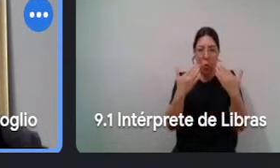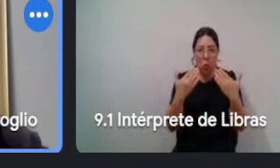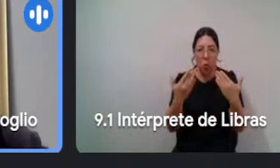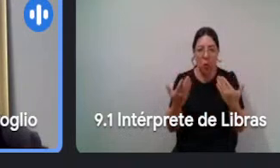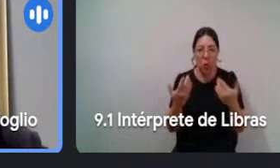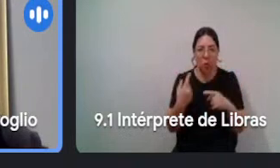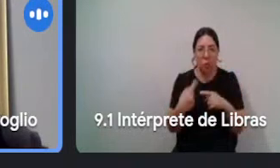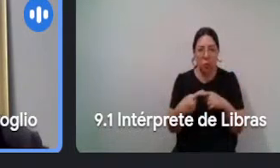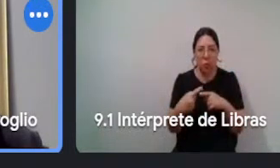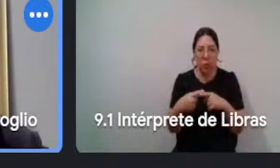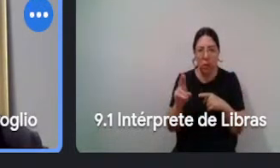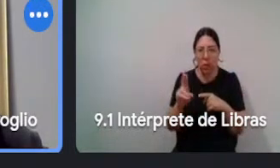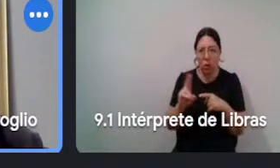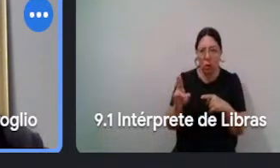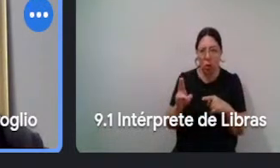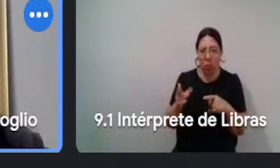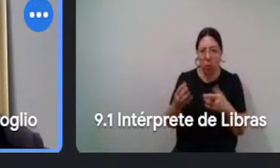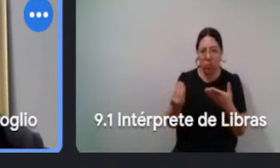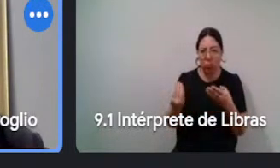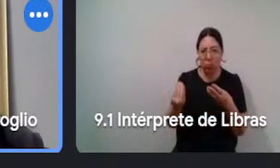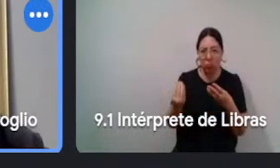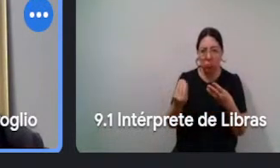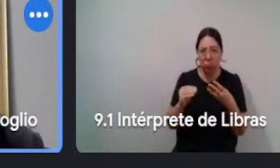isso, indago Vossa Excelência.